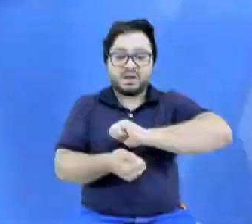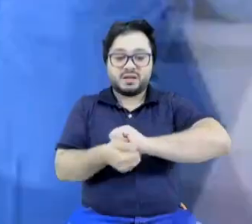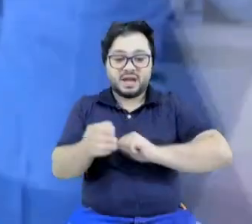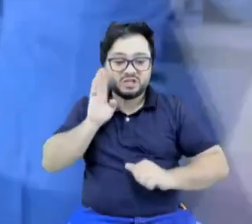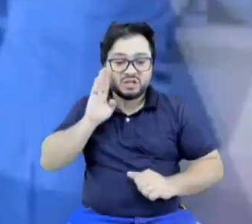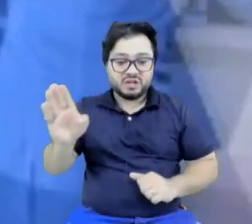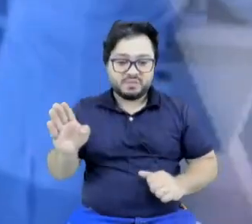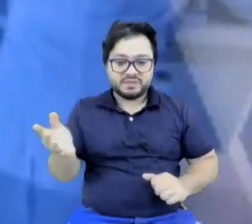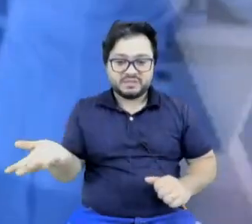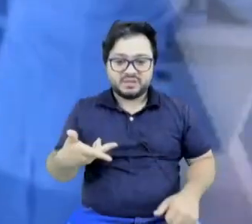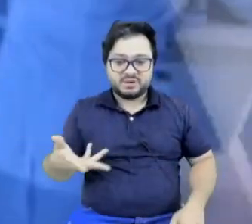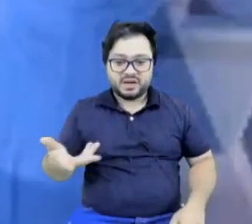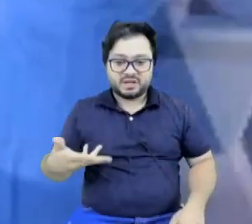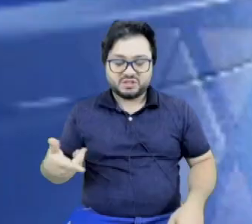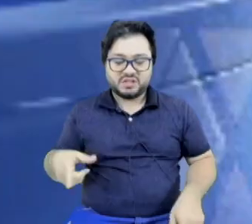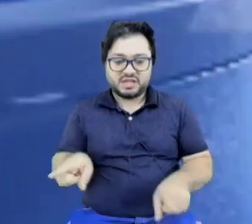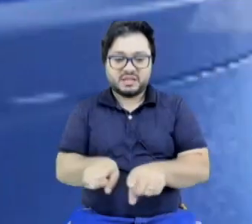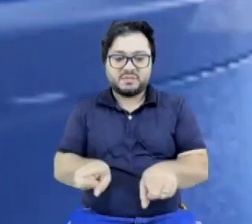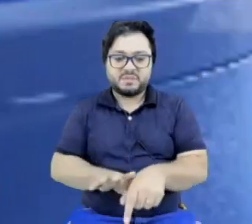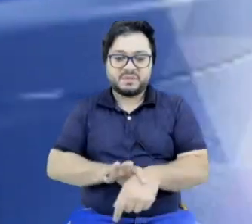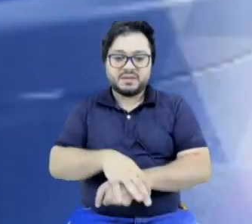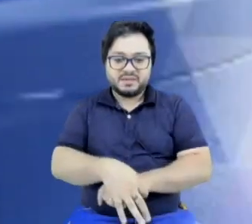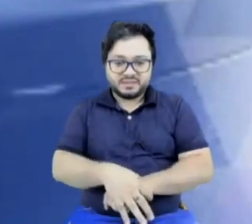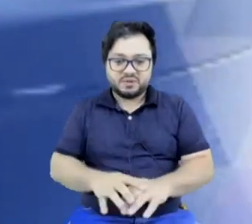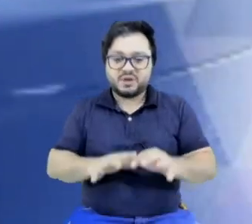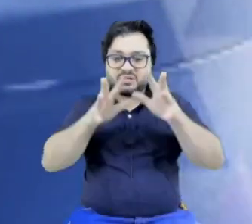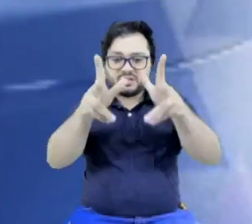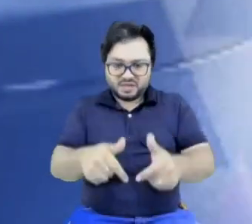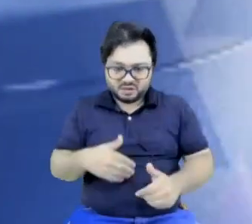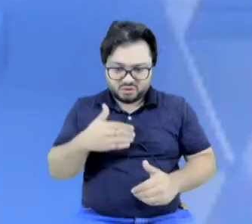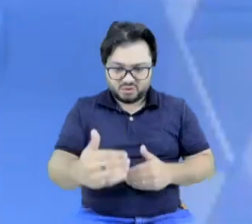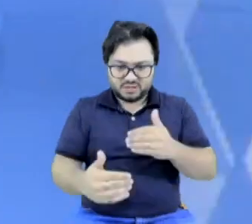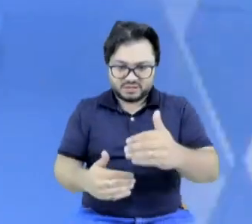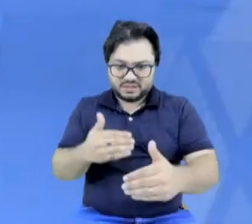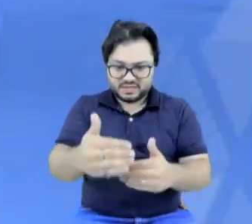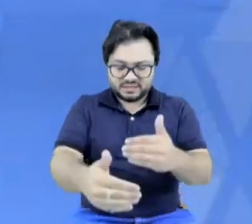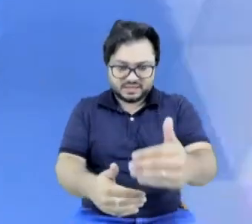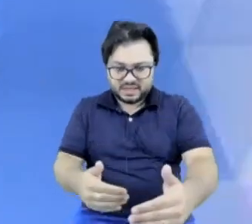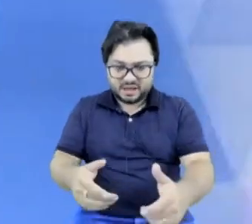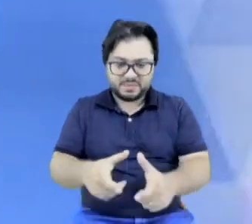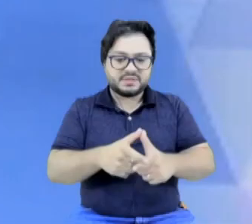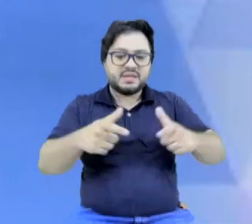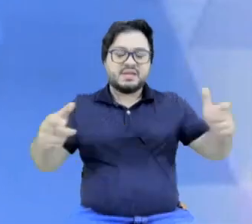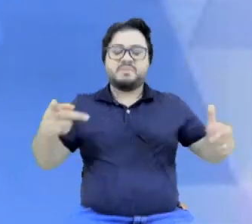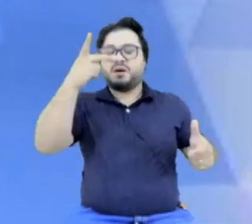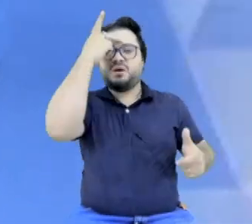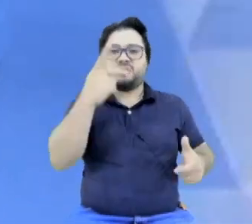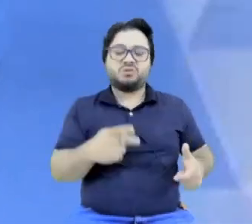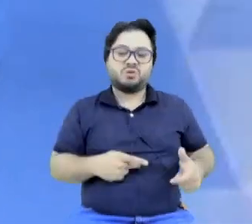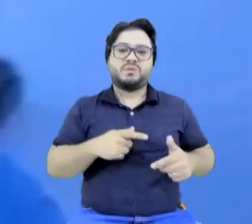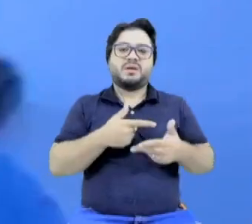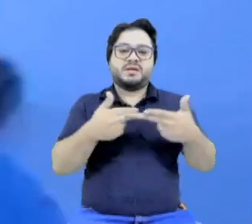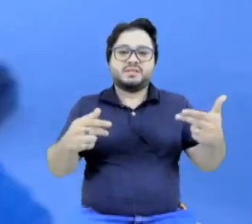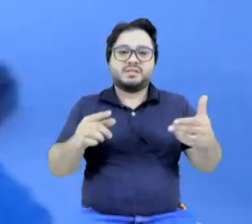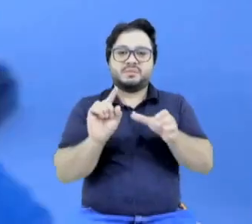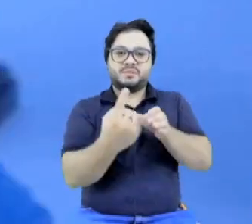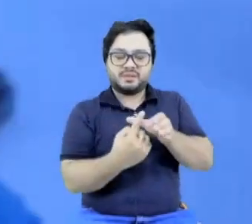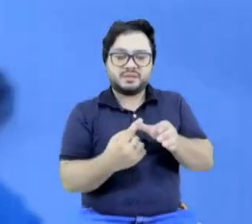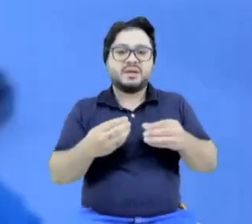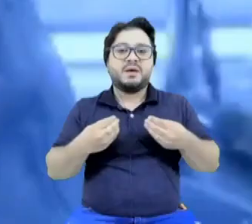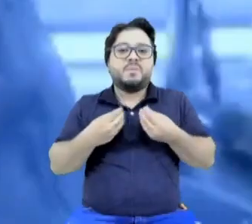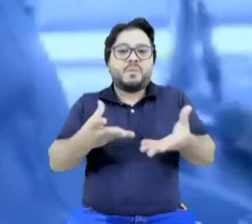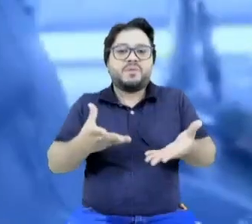precisão, agilidade e segurança em todas as etapas e maior autonomia às demandas clínicas,